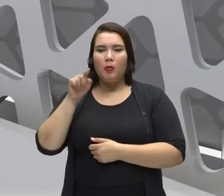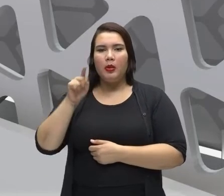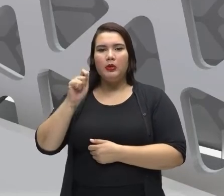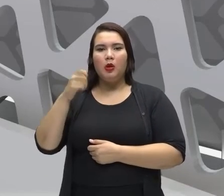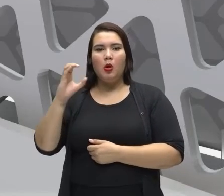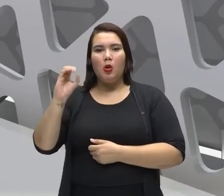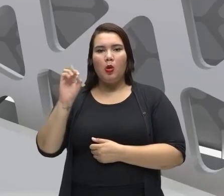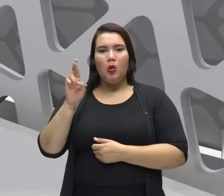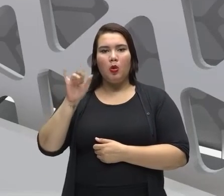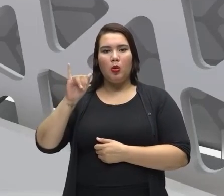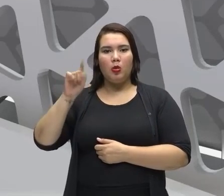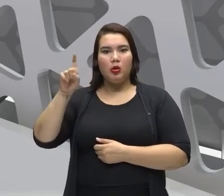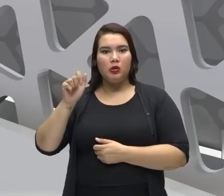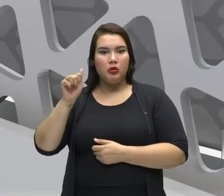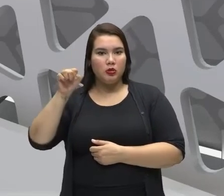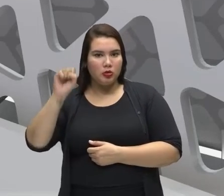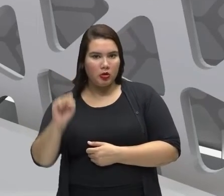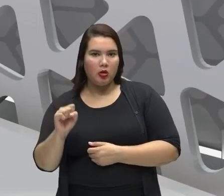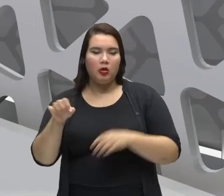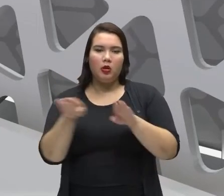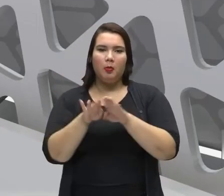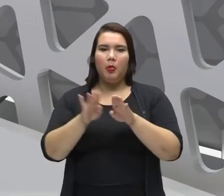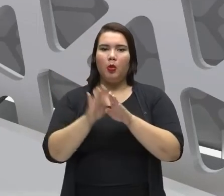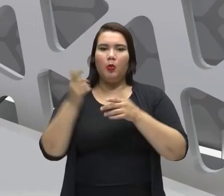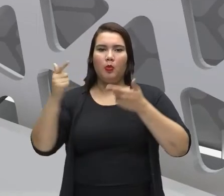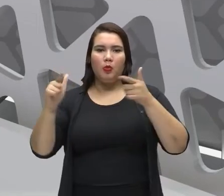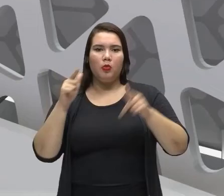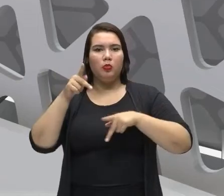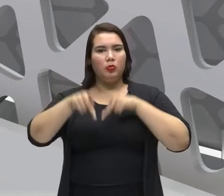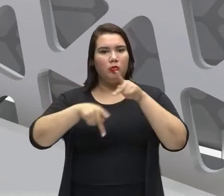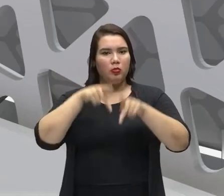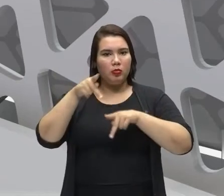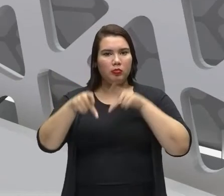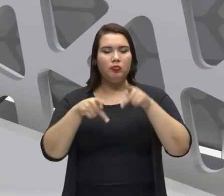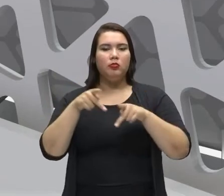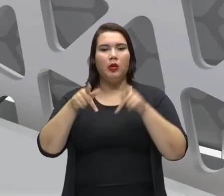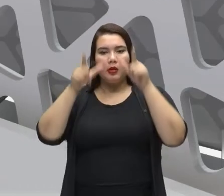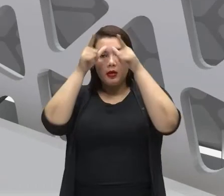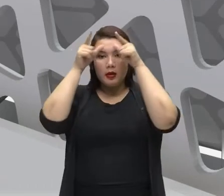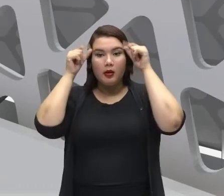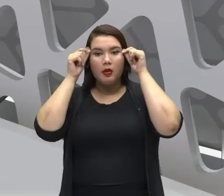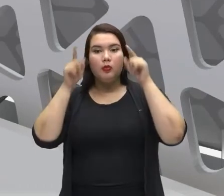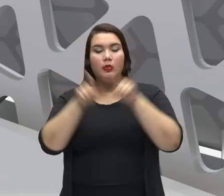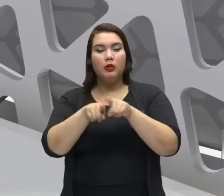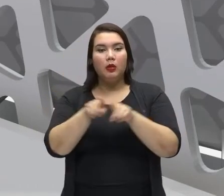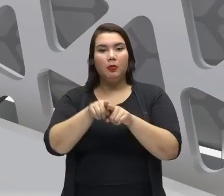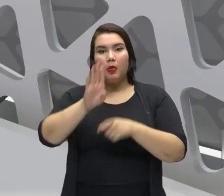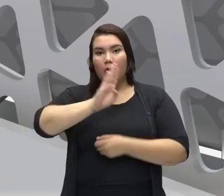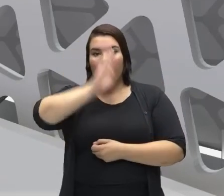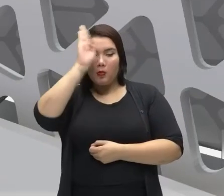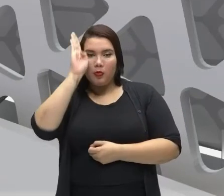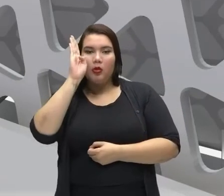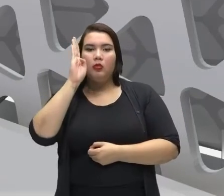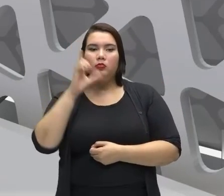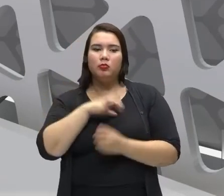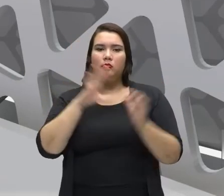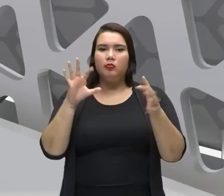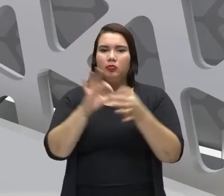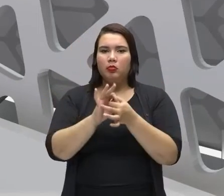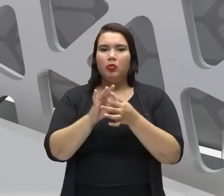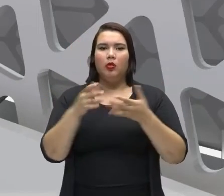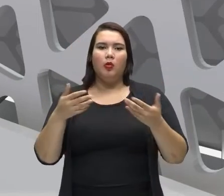deuses, assim como os deuses dos povos gregos e romanos. Eram deuses que estavam ligados às